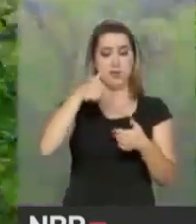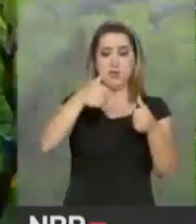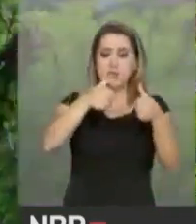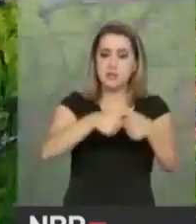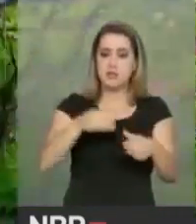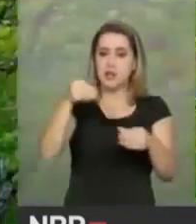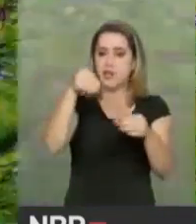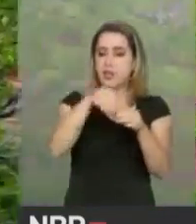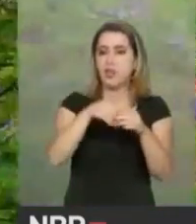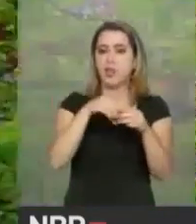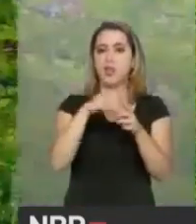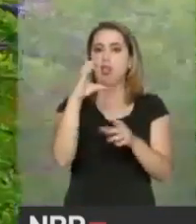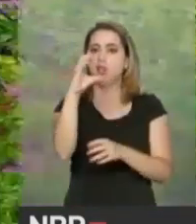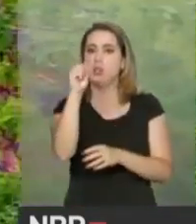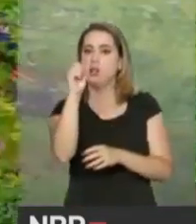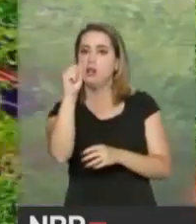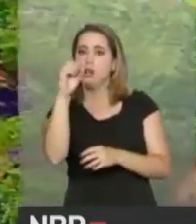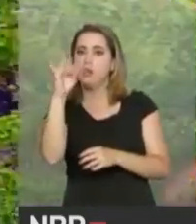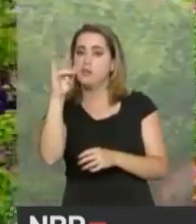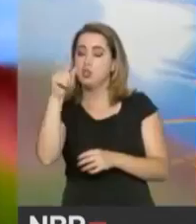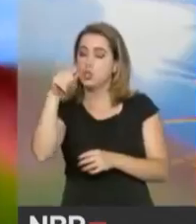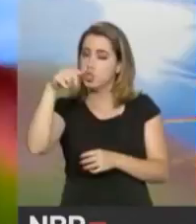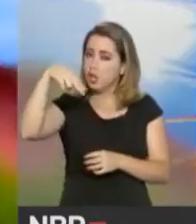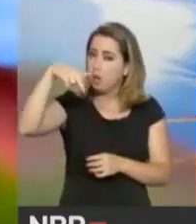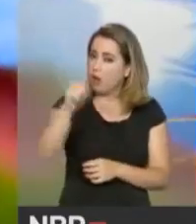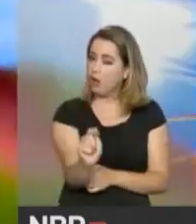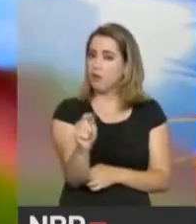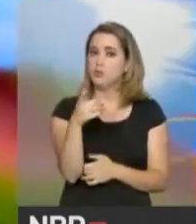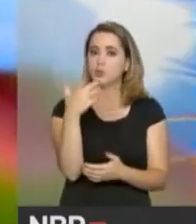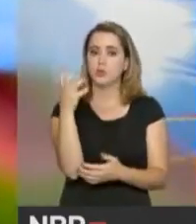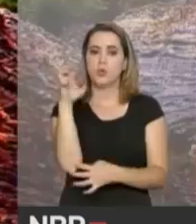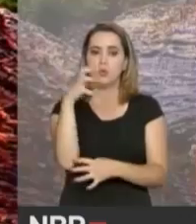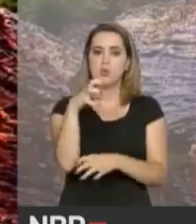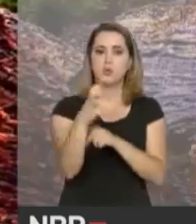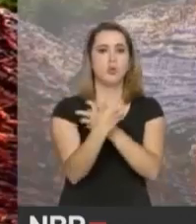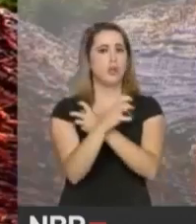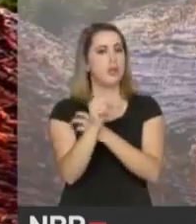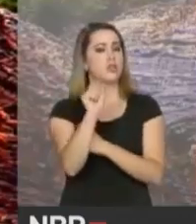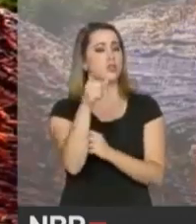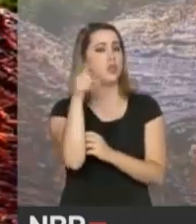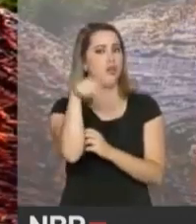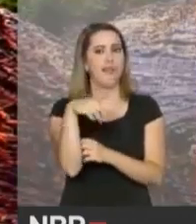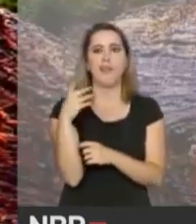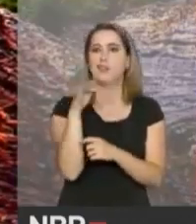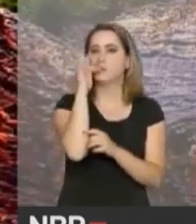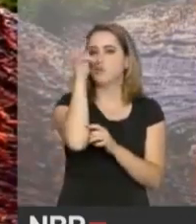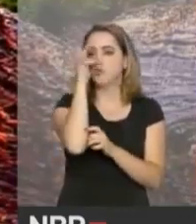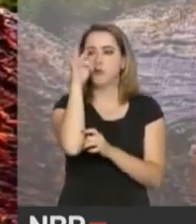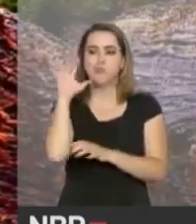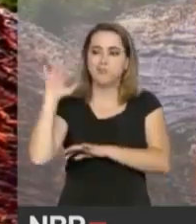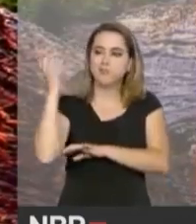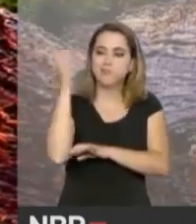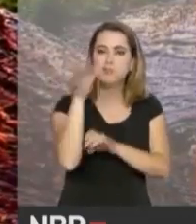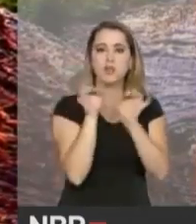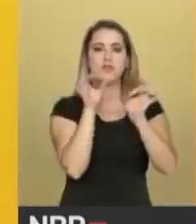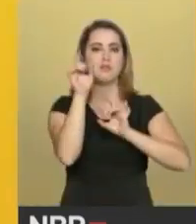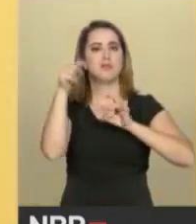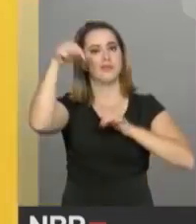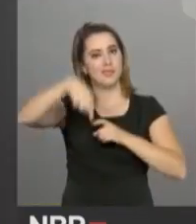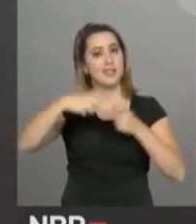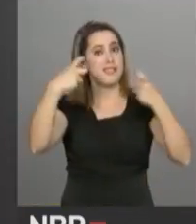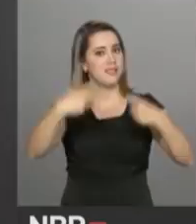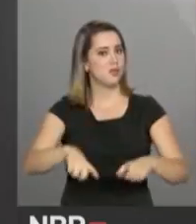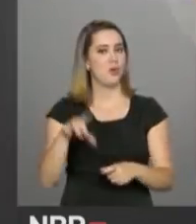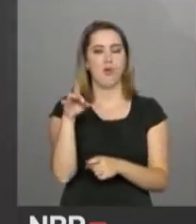Caatinga, que é um bioma exclusivamente brasileiro, né? Então ele tem uma flora específica, uma fauna específica daqui dessa região.